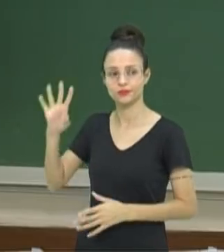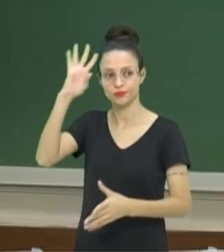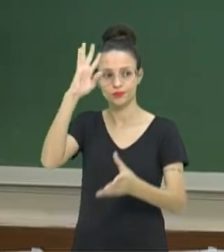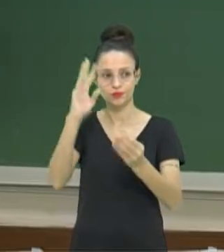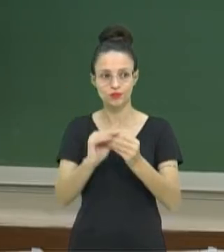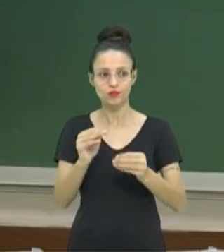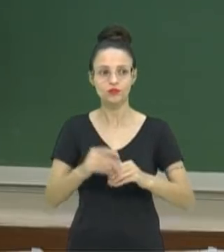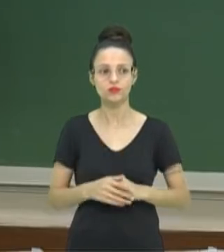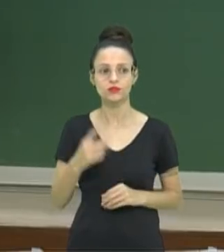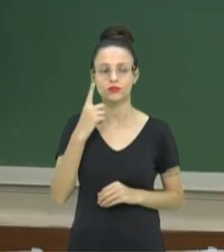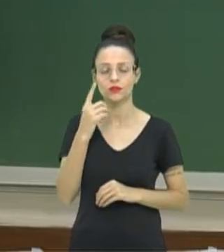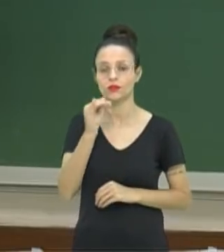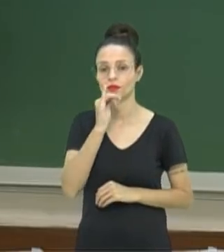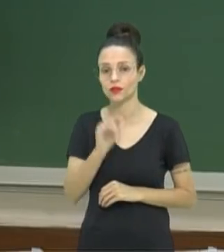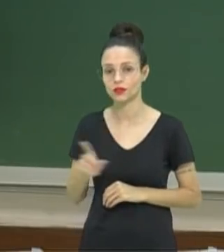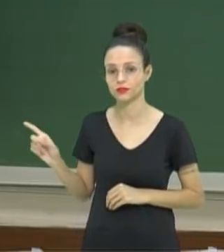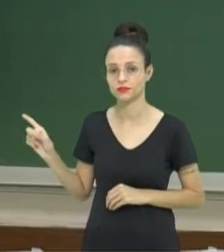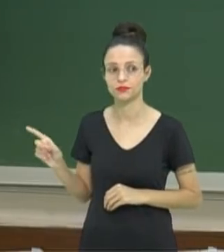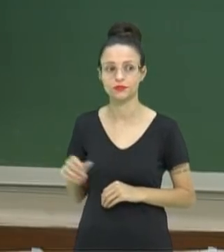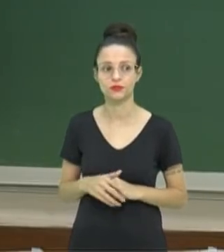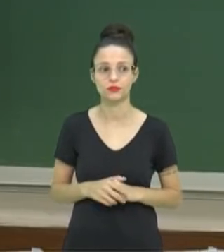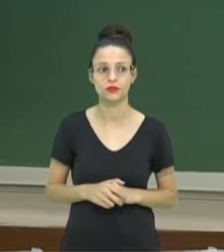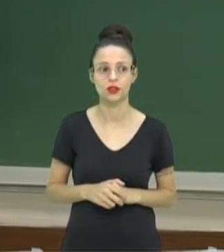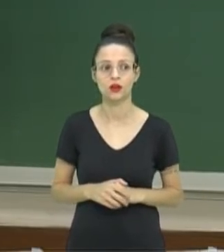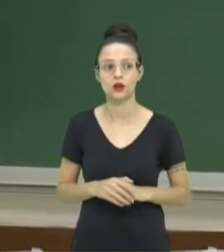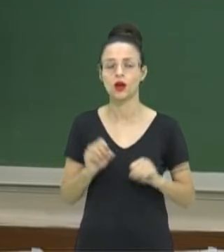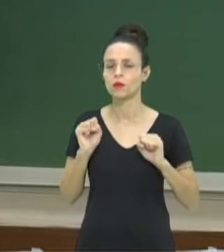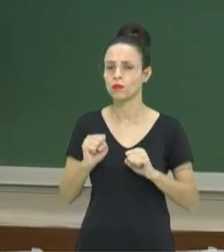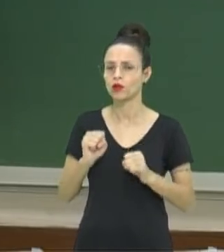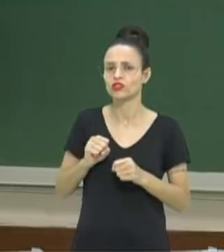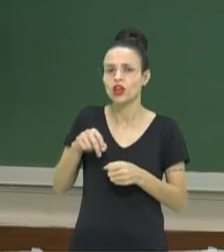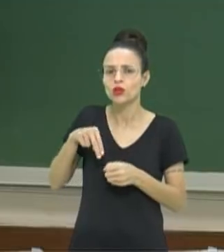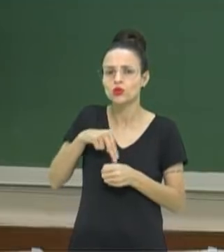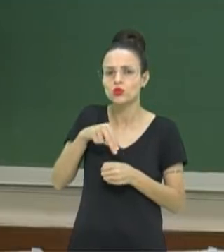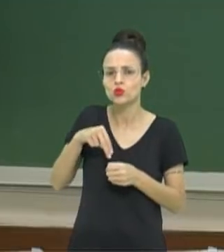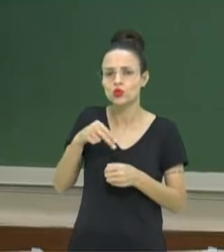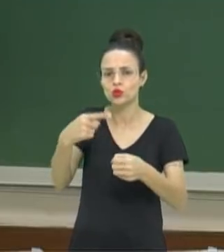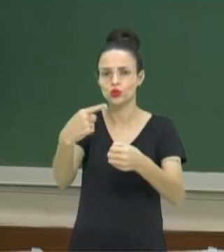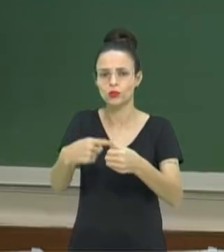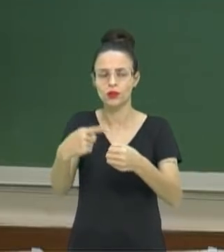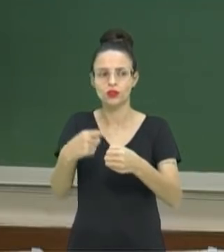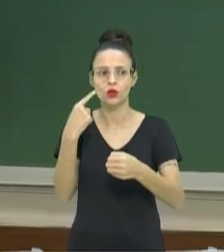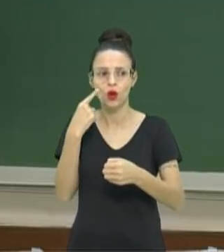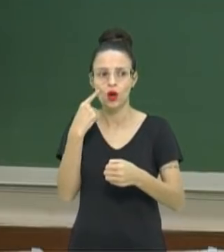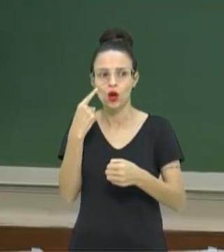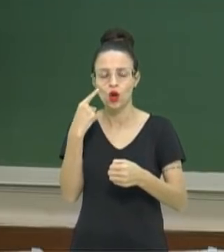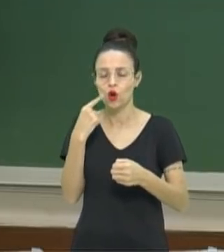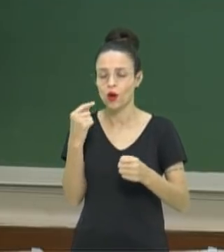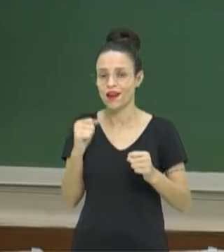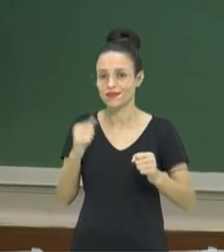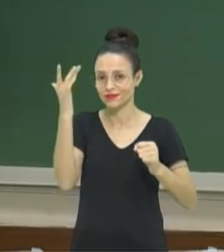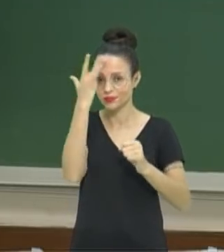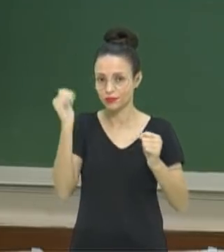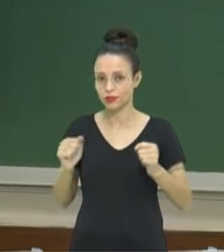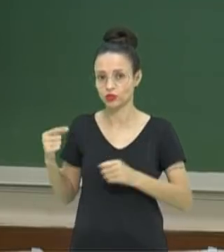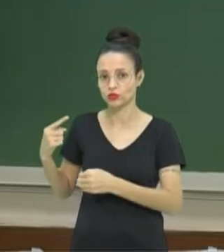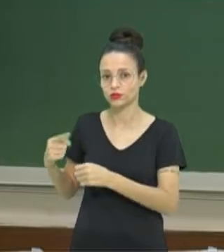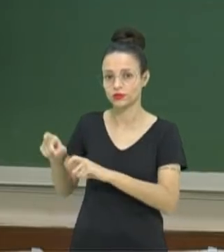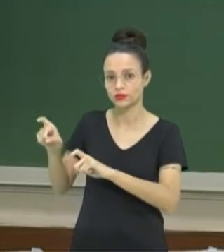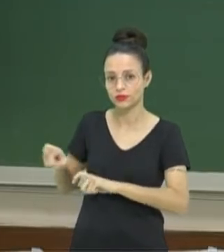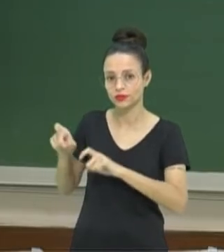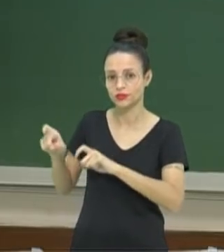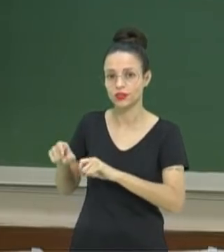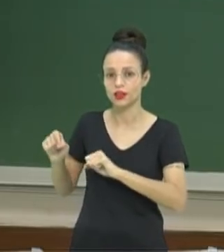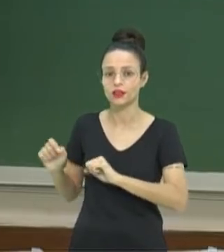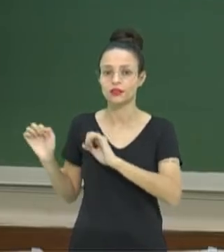entender. Então aqui, por exemplo, eu poderia ter um pequeno núcleo urbano. Conforme a população vai se deslocando para ir trabalhar